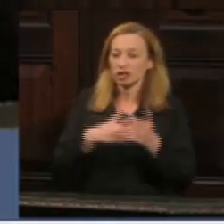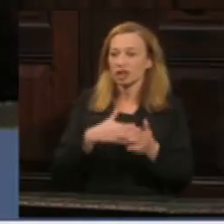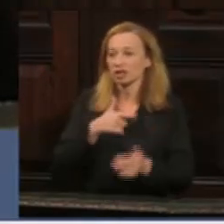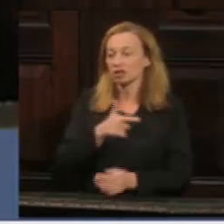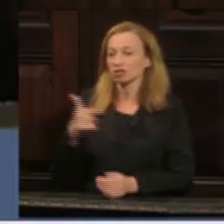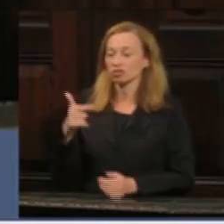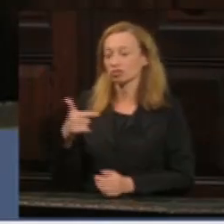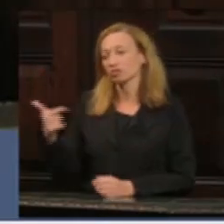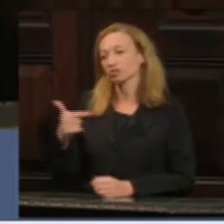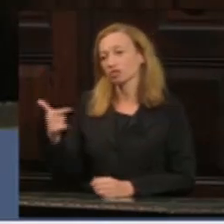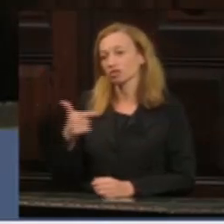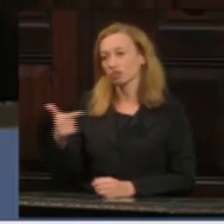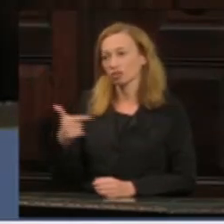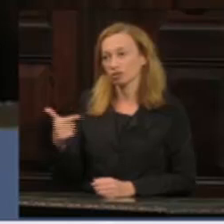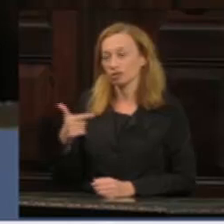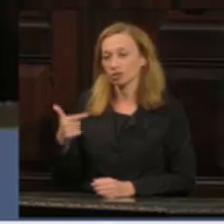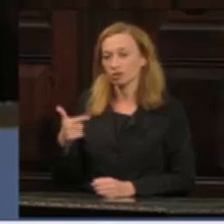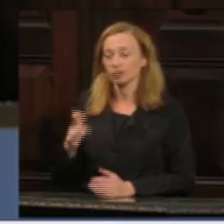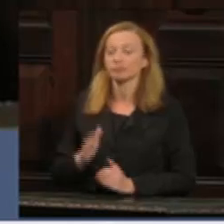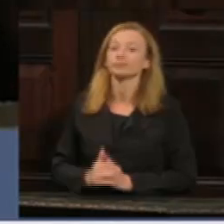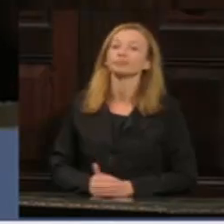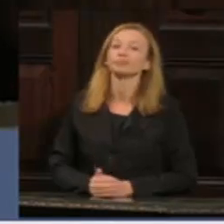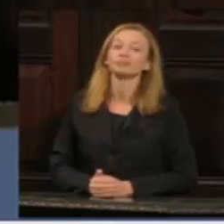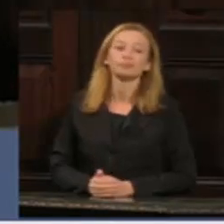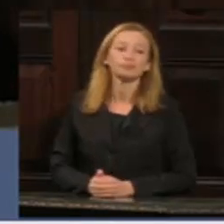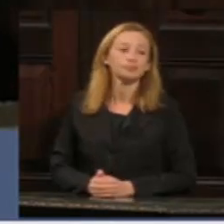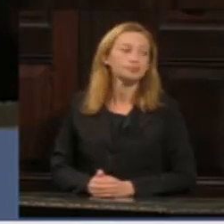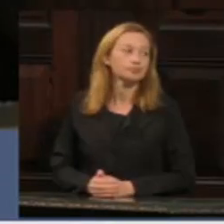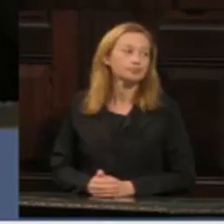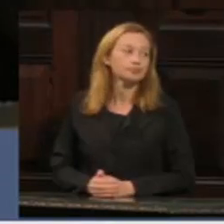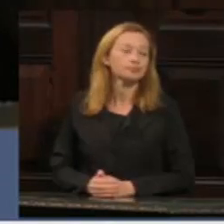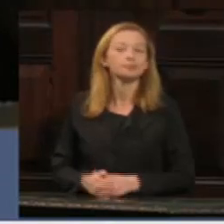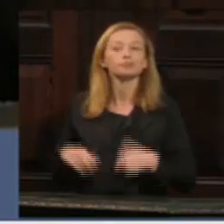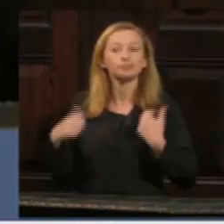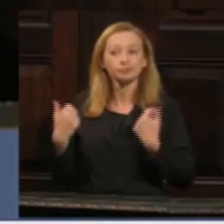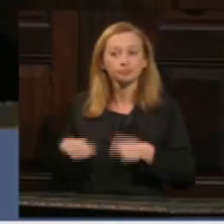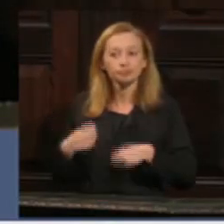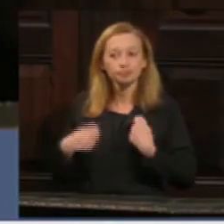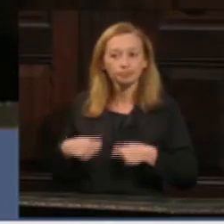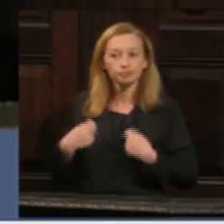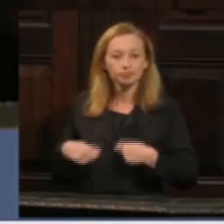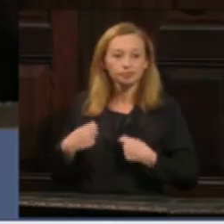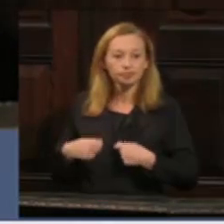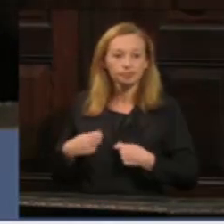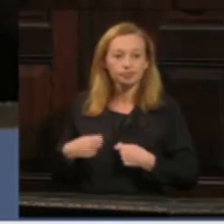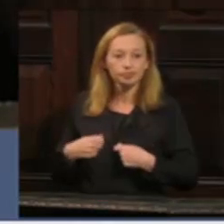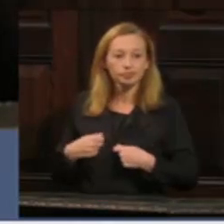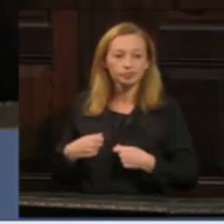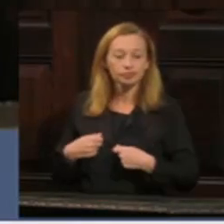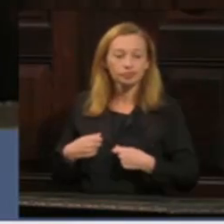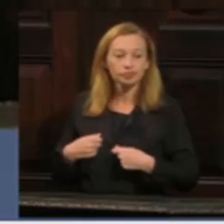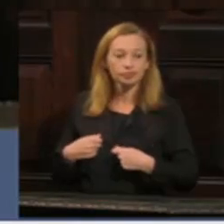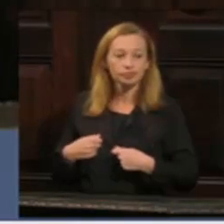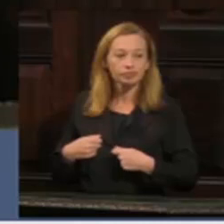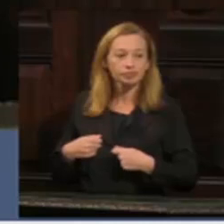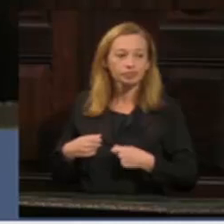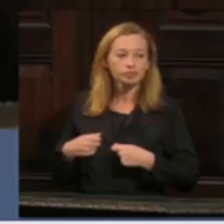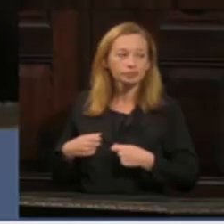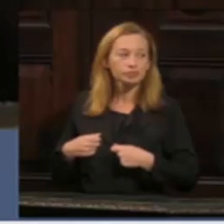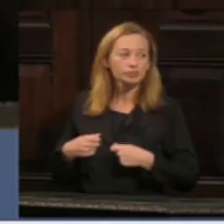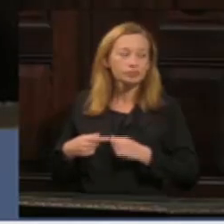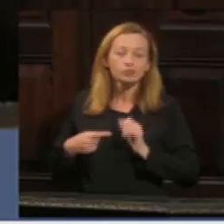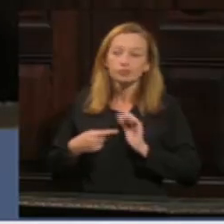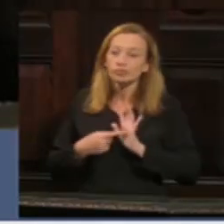2022. Considerando a necessidade de dar transparência ao